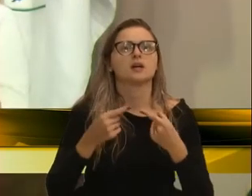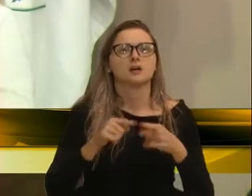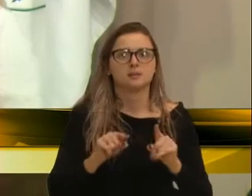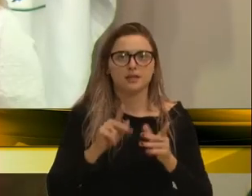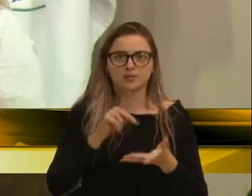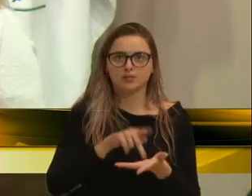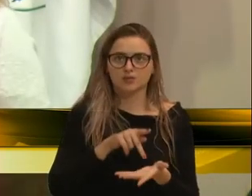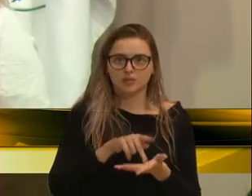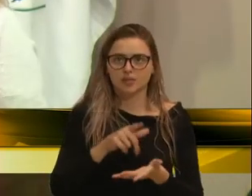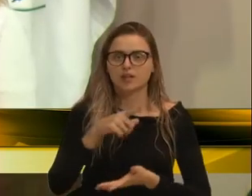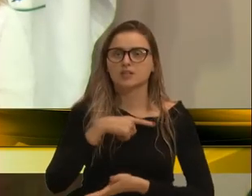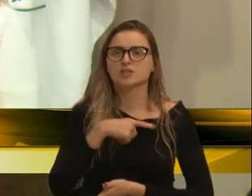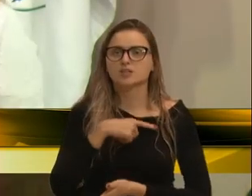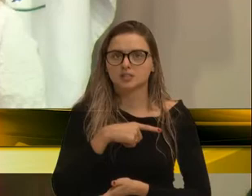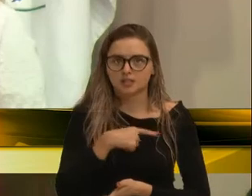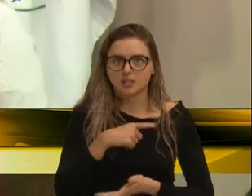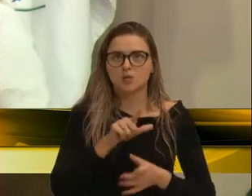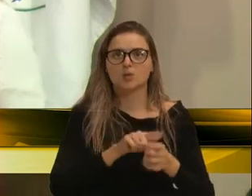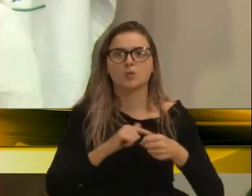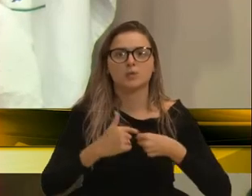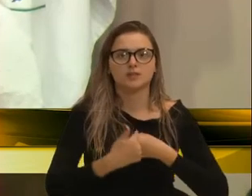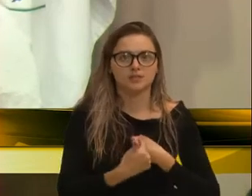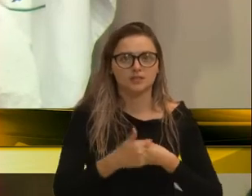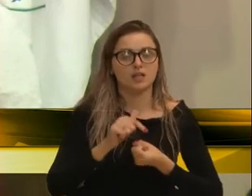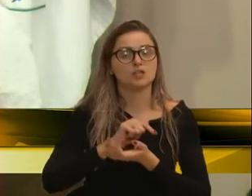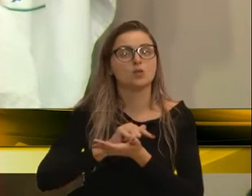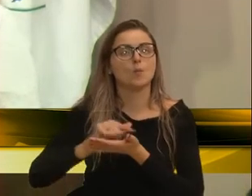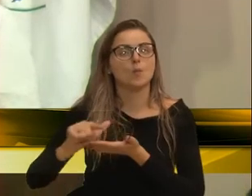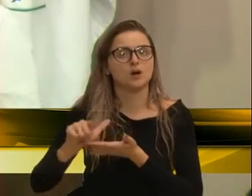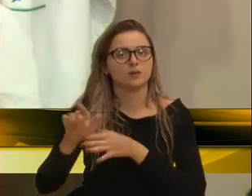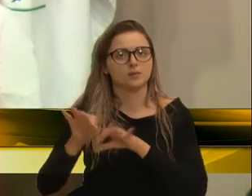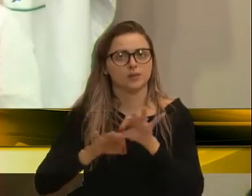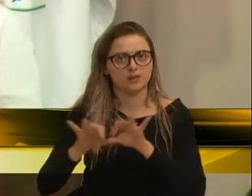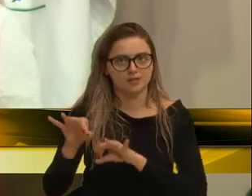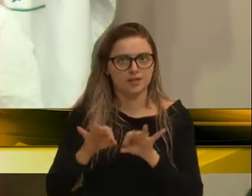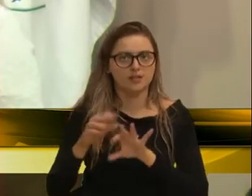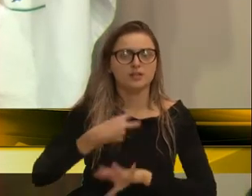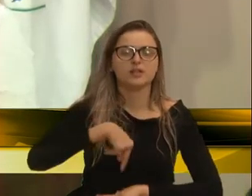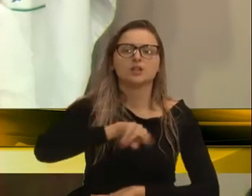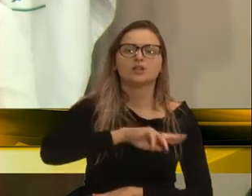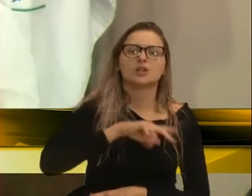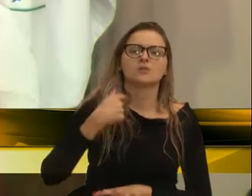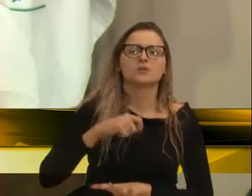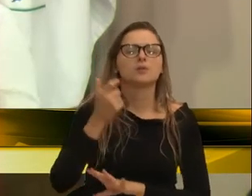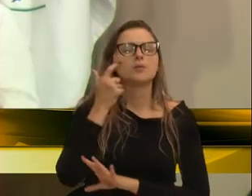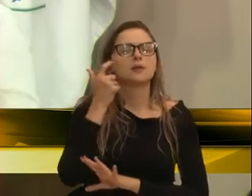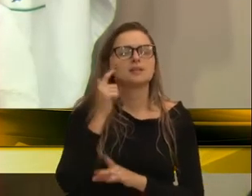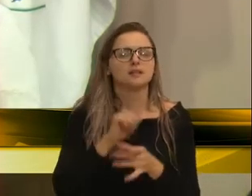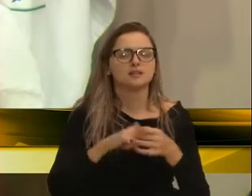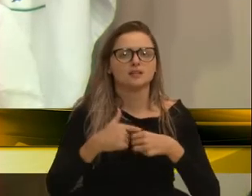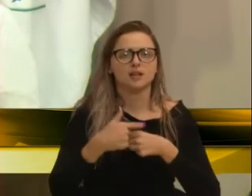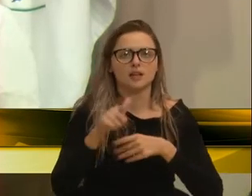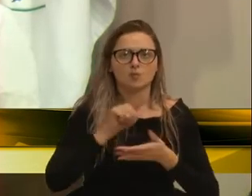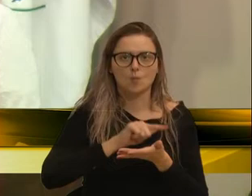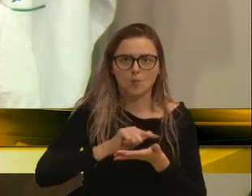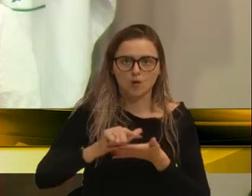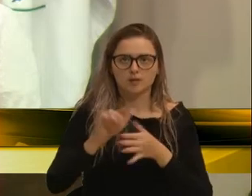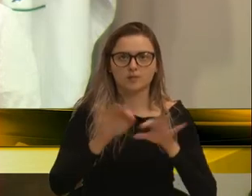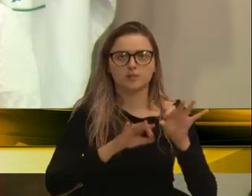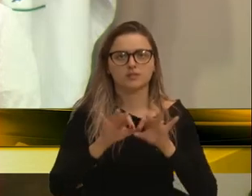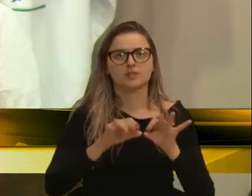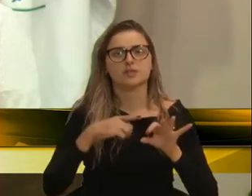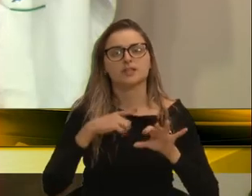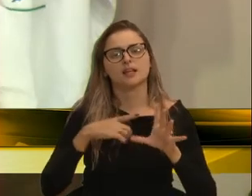a gente tenha uma cidade limpa. Nós temos que pensar na cidade limpa, organizada, agradável de se